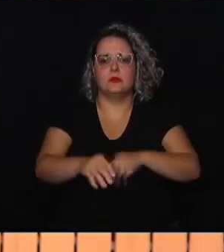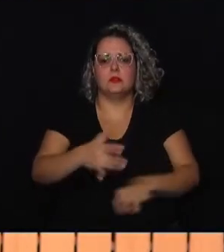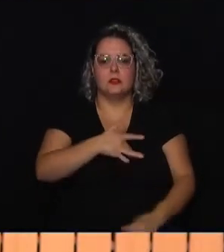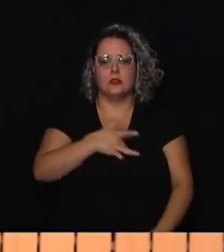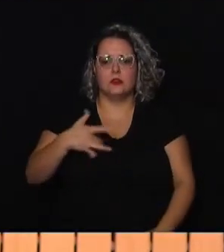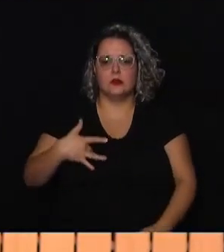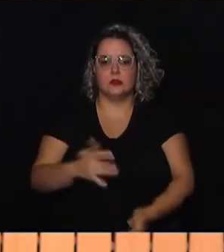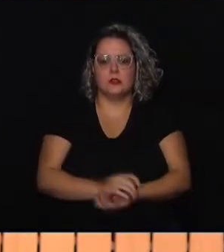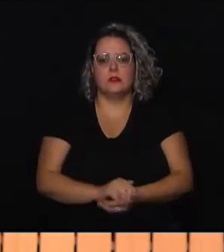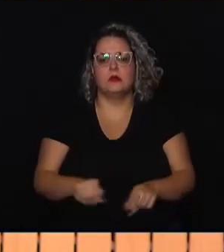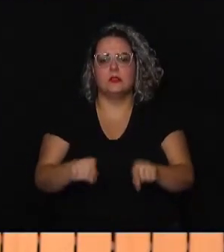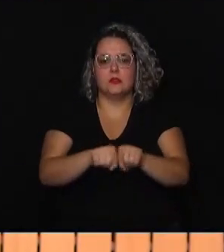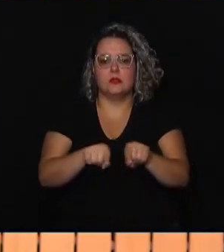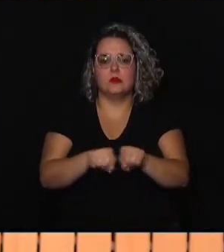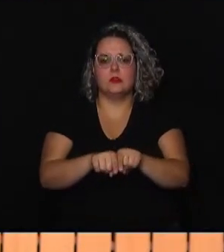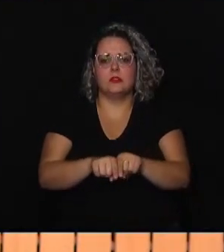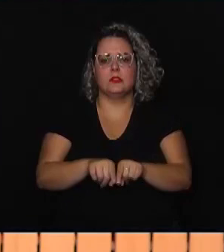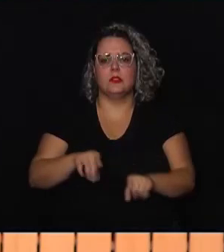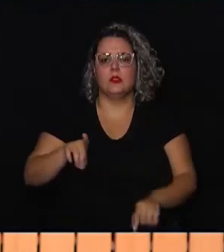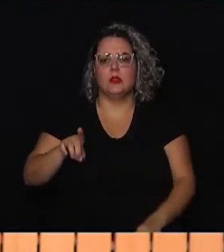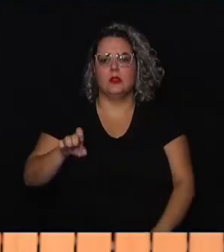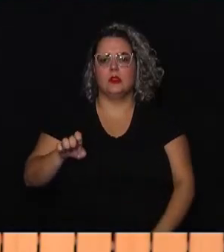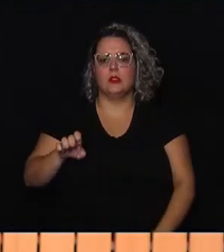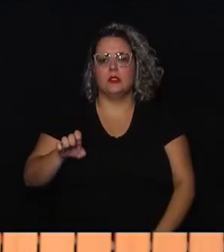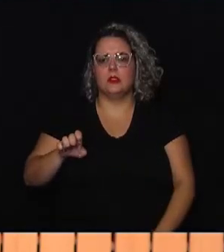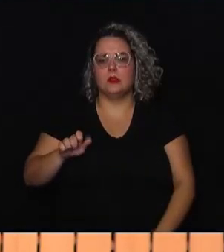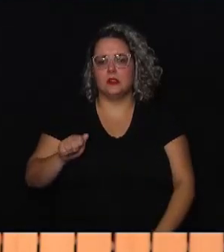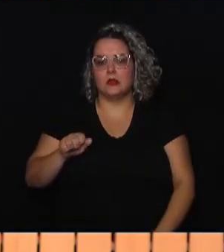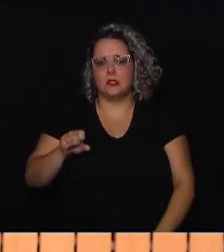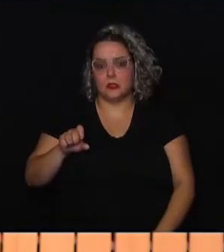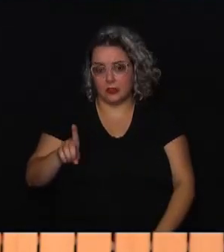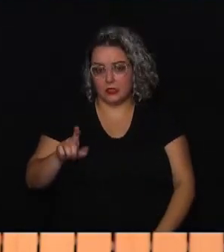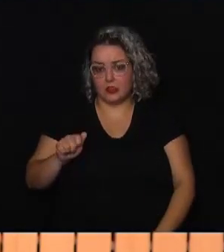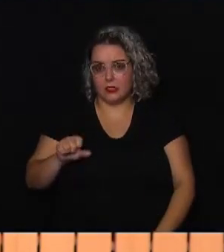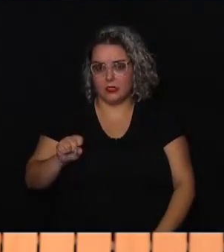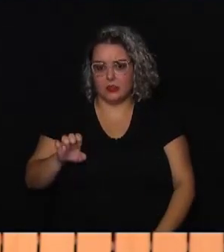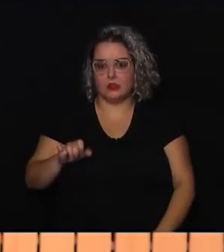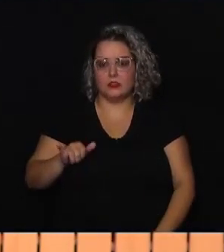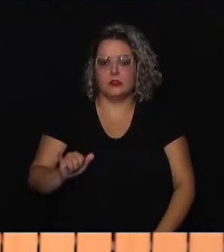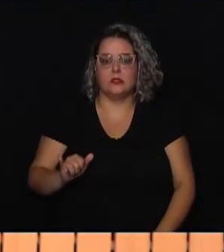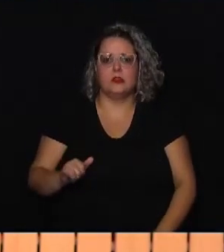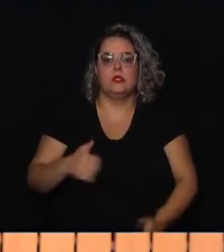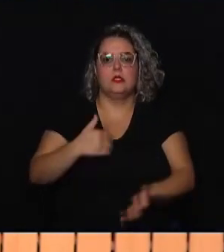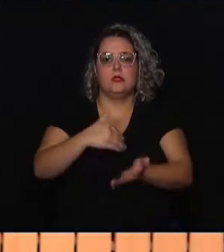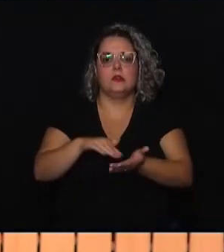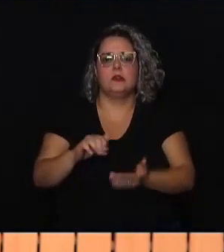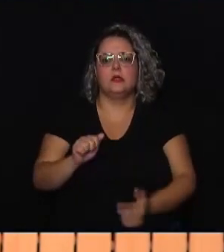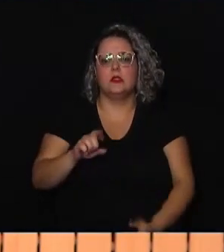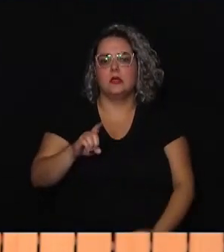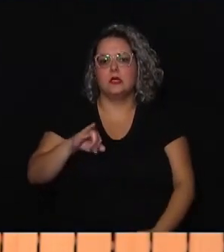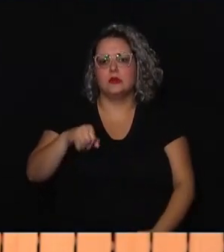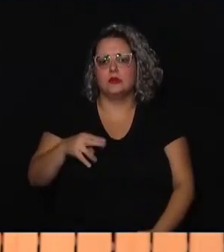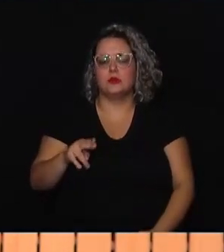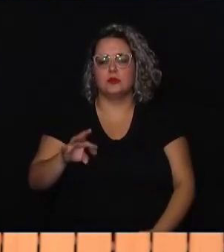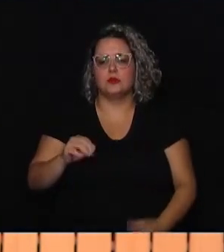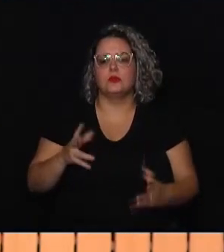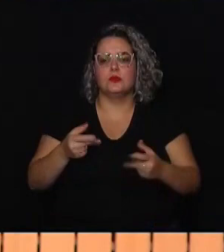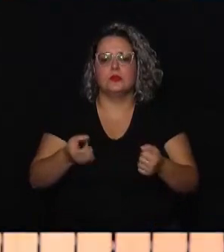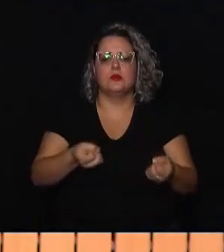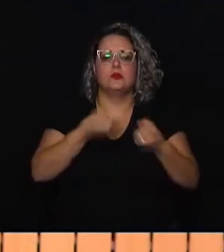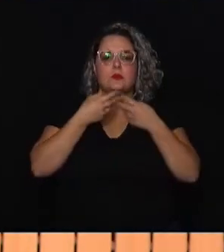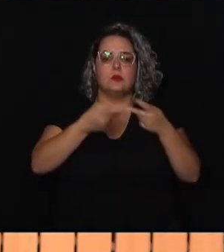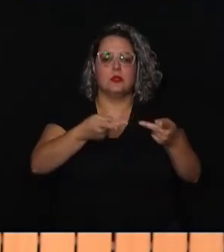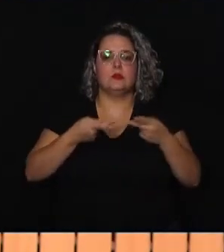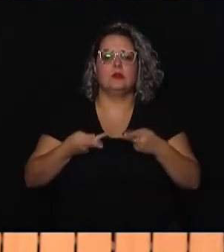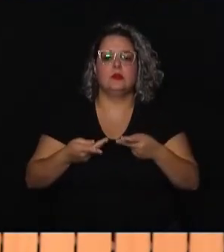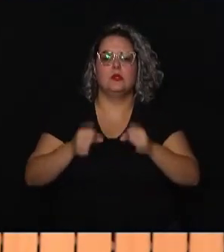e também a Deise, que é a nossa secretária adjunta. Sejam todos muito bem-vindos, os assessores,